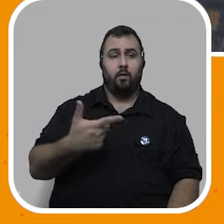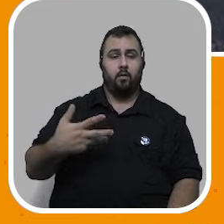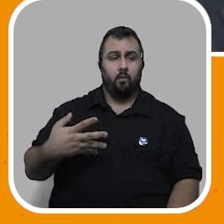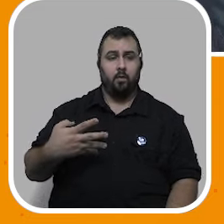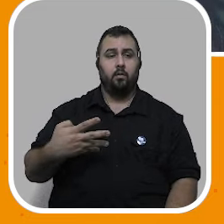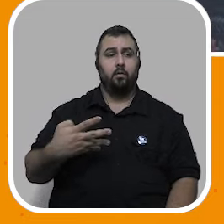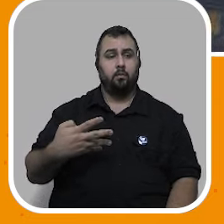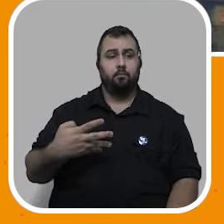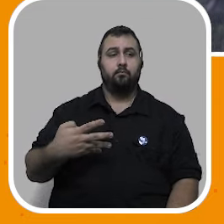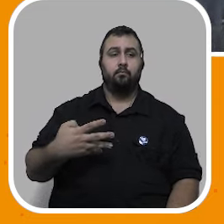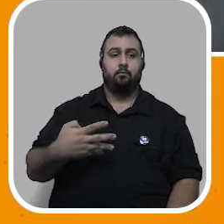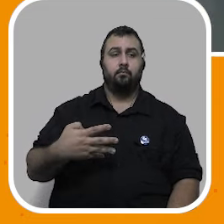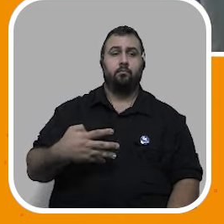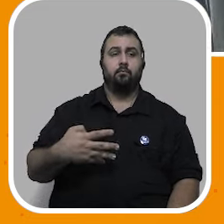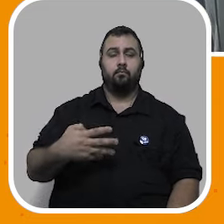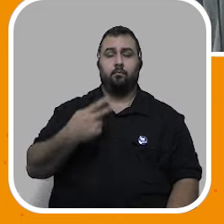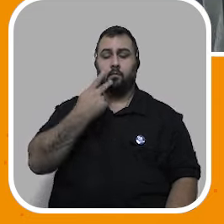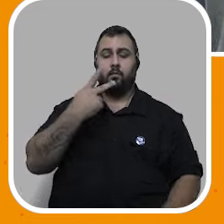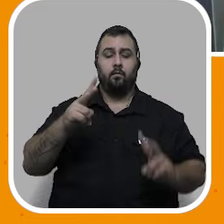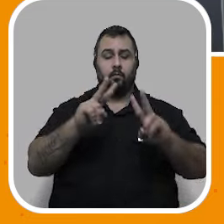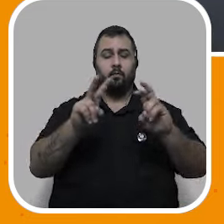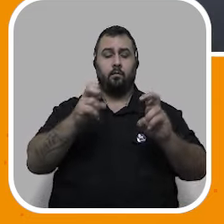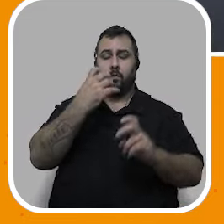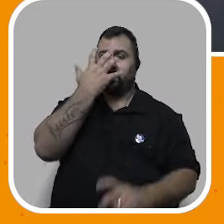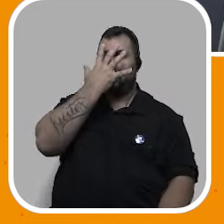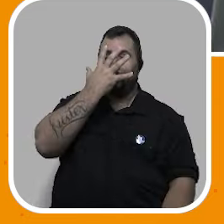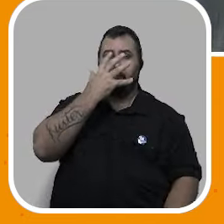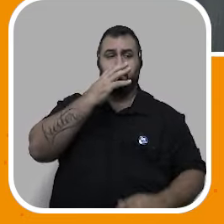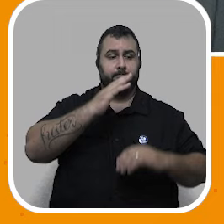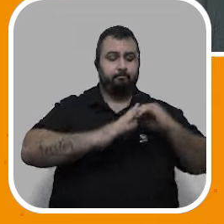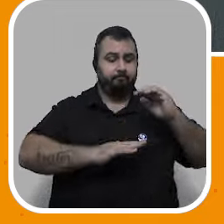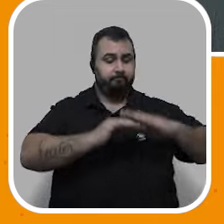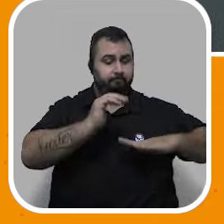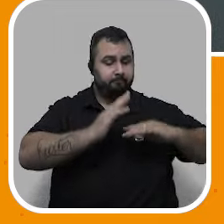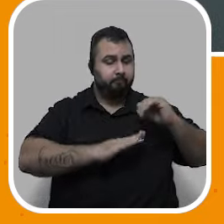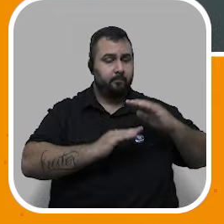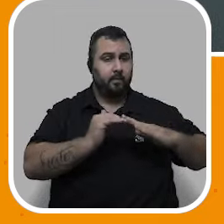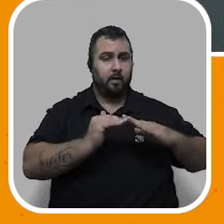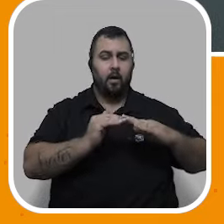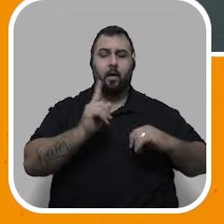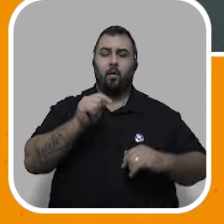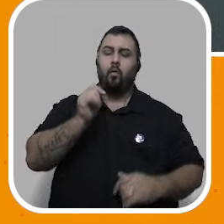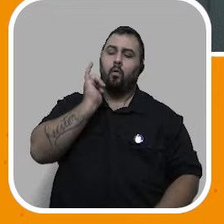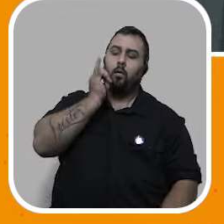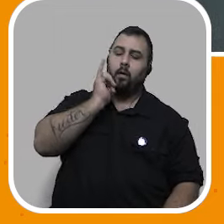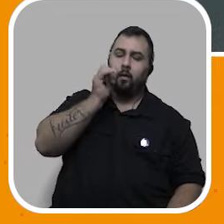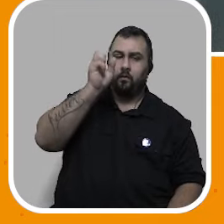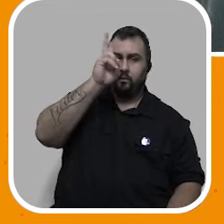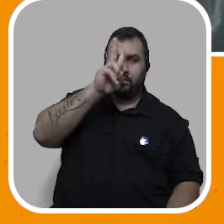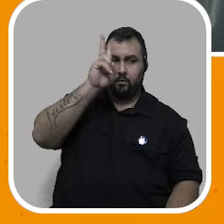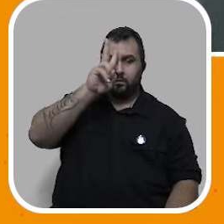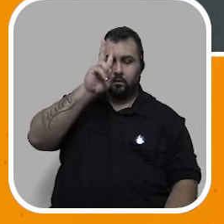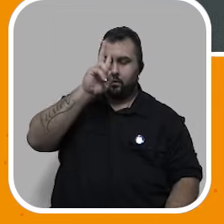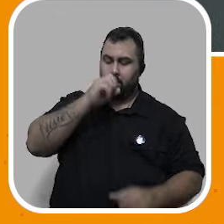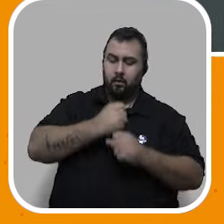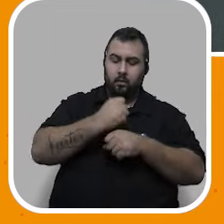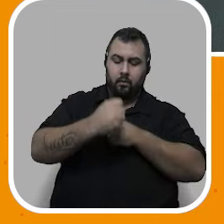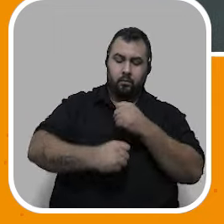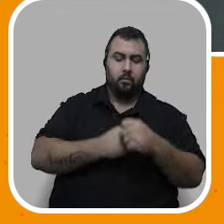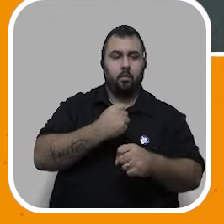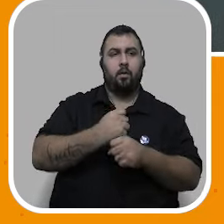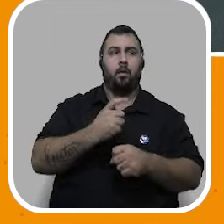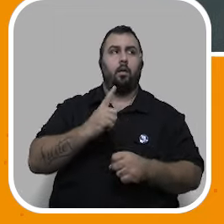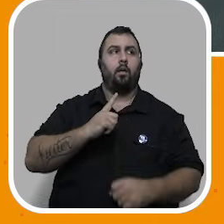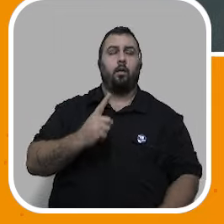de intitular a profissão de carnavalesco como um grande contador de histórias né porque a cada ano a gente tem uma